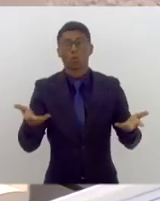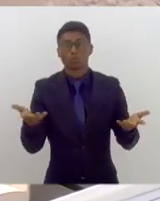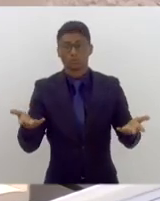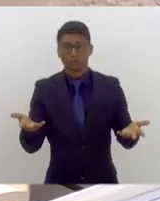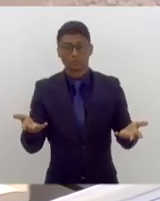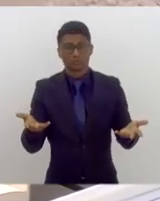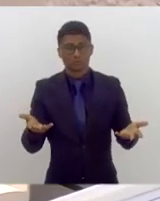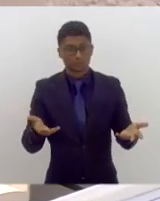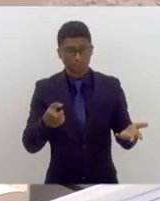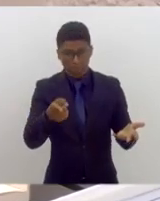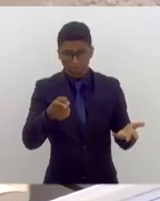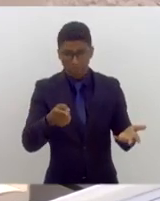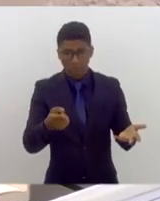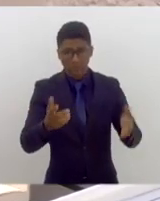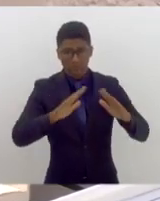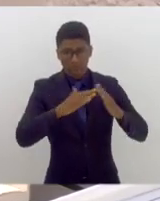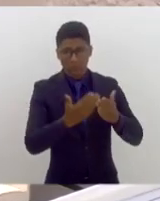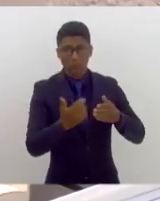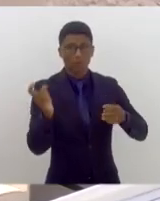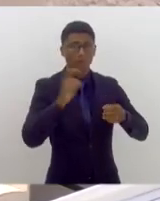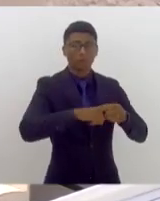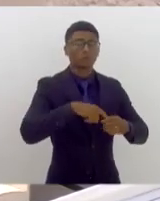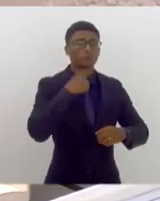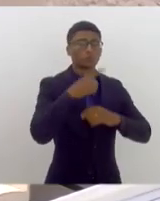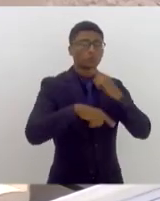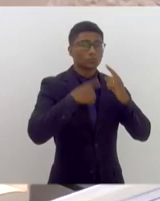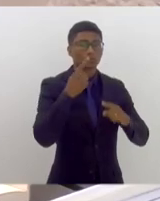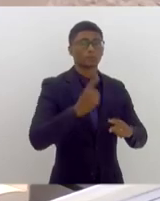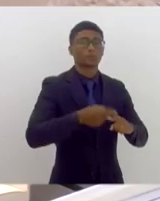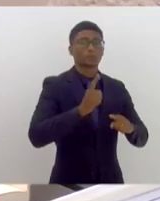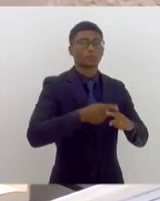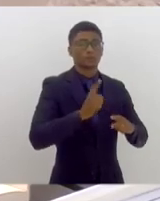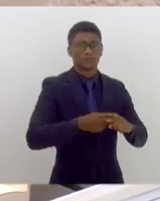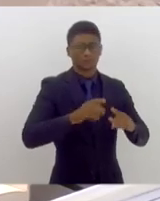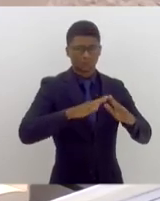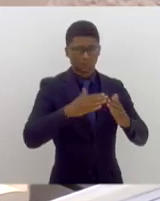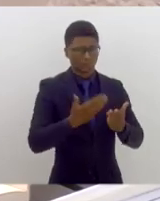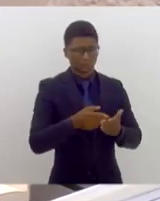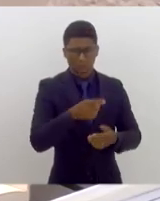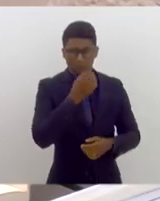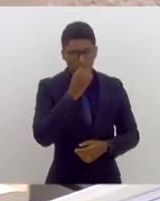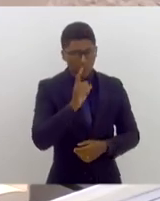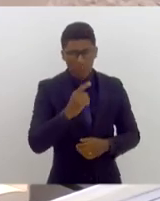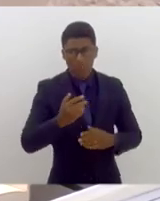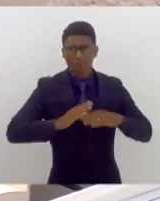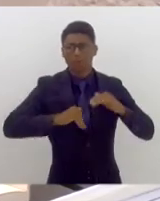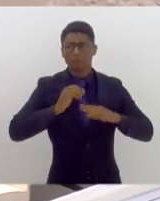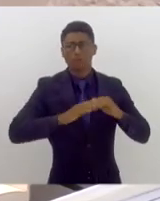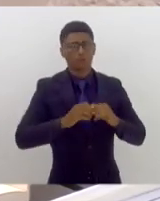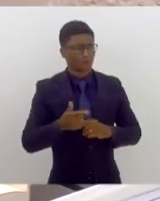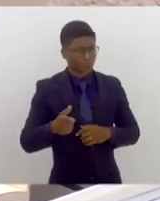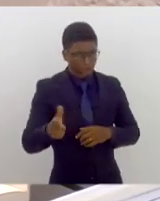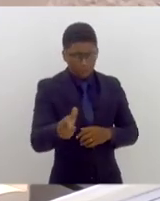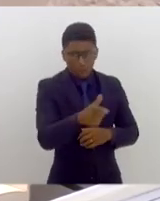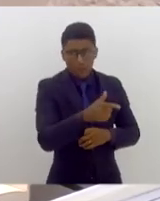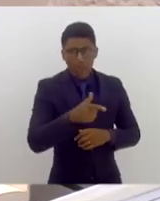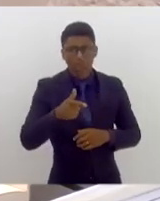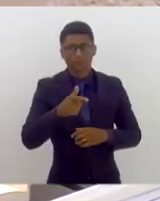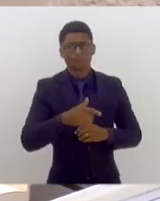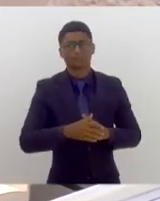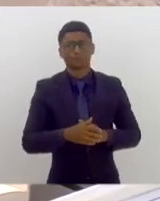não consegue voltar para a escola, porque a escola não é interessante, porque a escola não tem profissionais, porque a escola